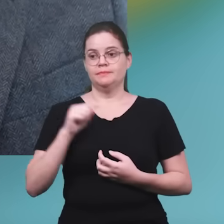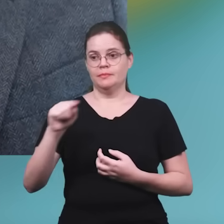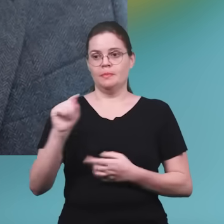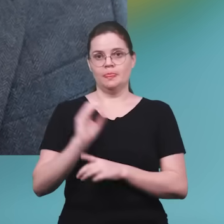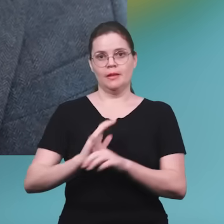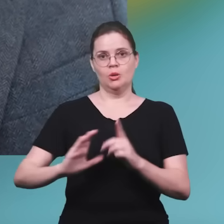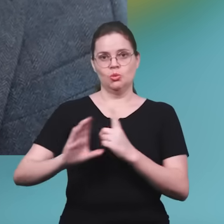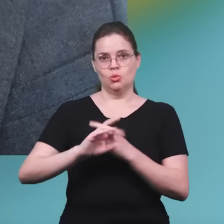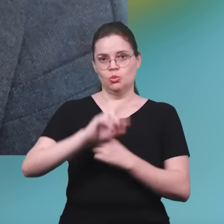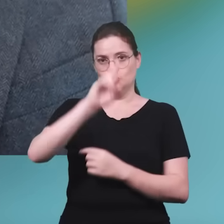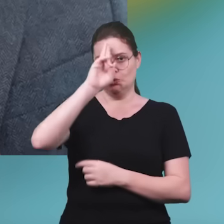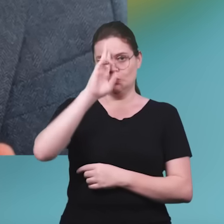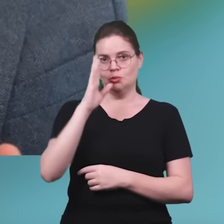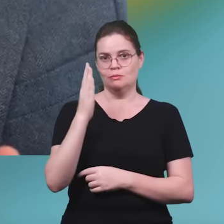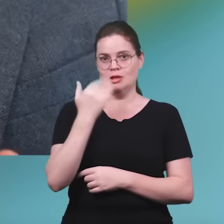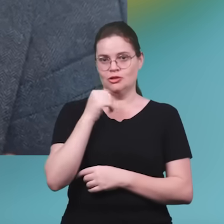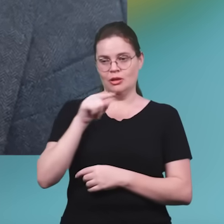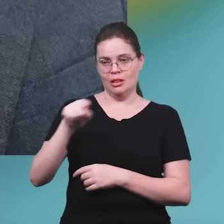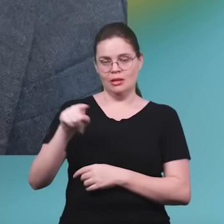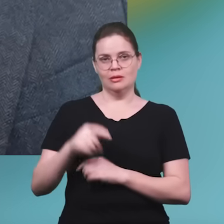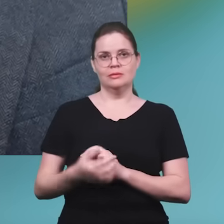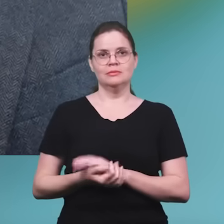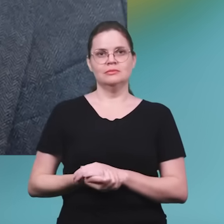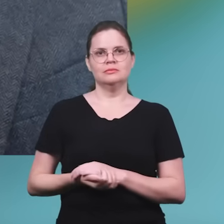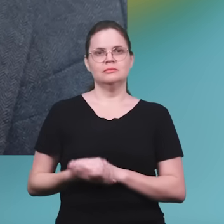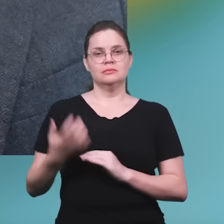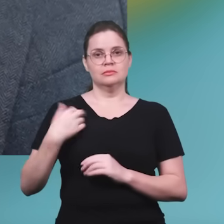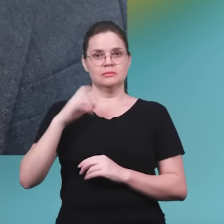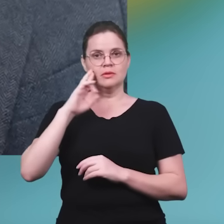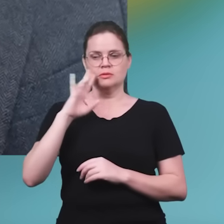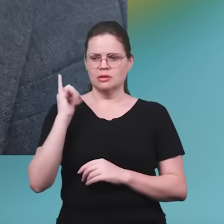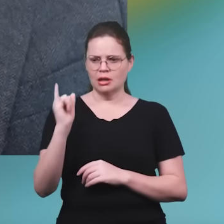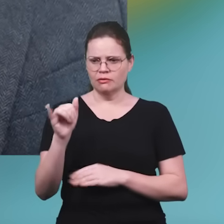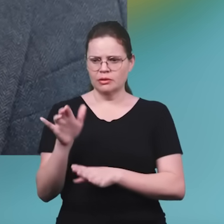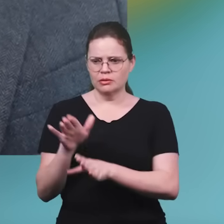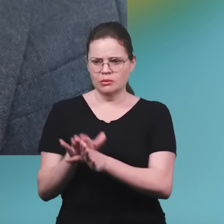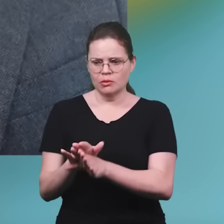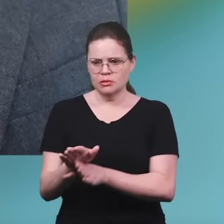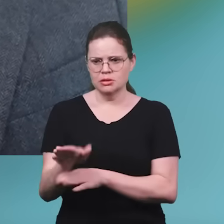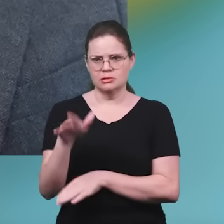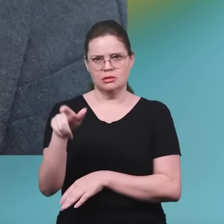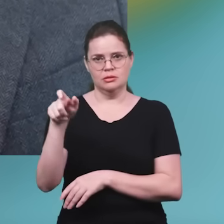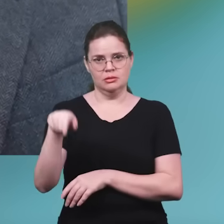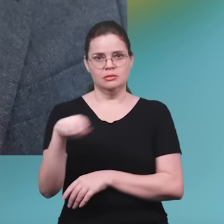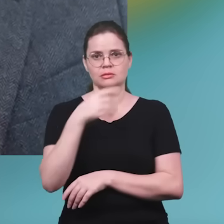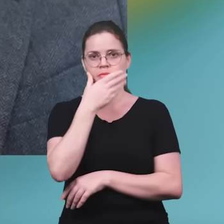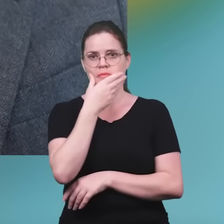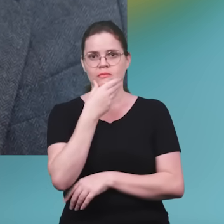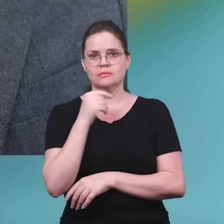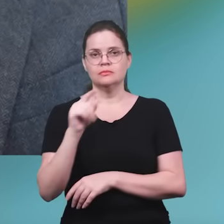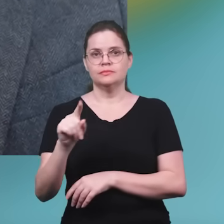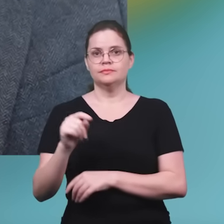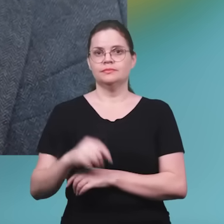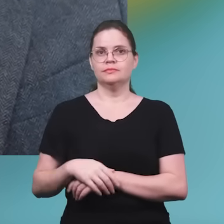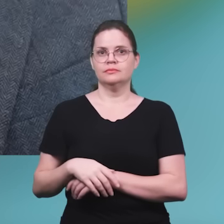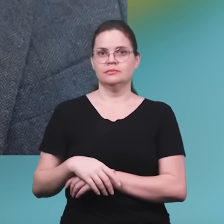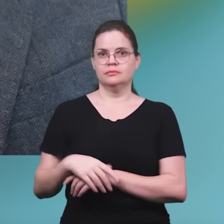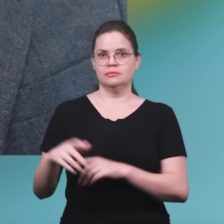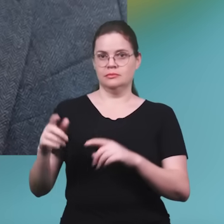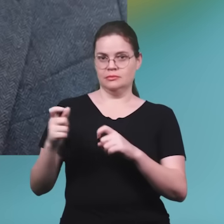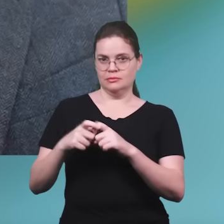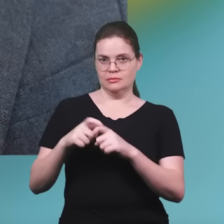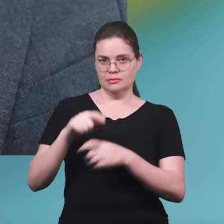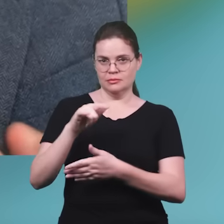E naquele culto ao meio-dia, o Senhor dizia àquele homem, aconselhava aquele homem, que ele entregasse